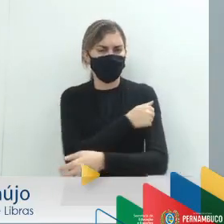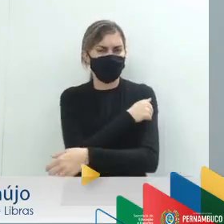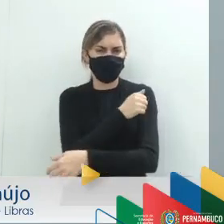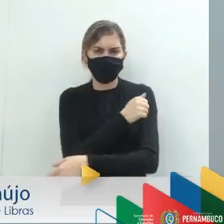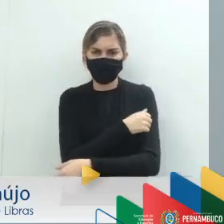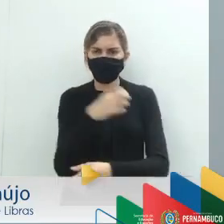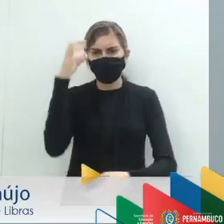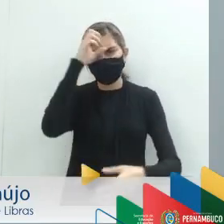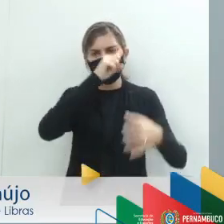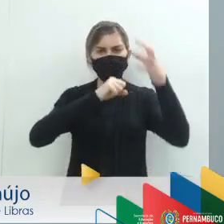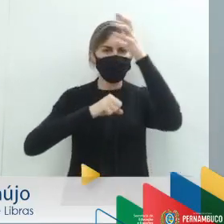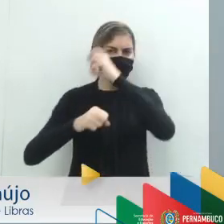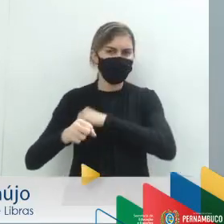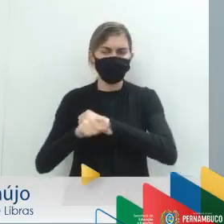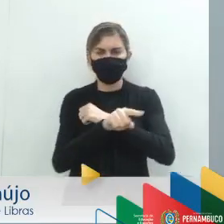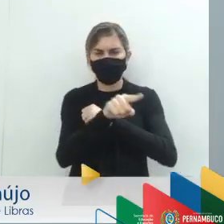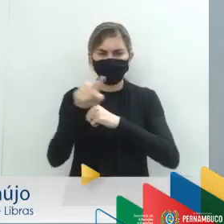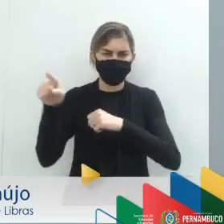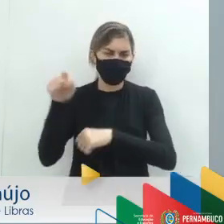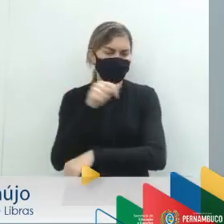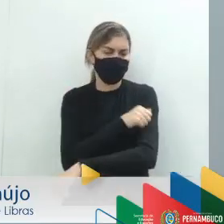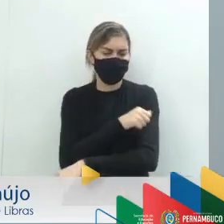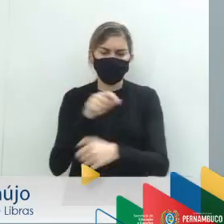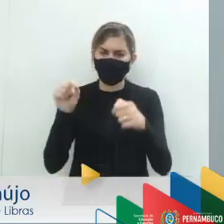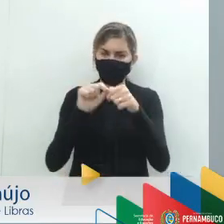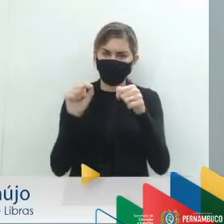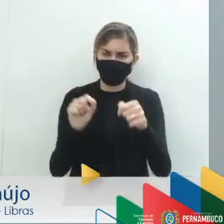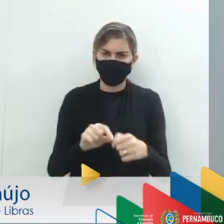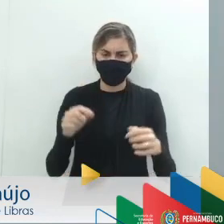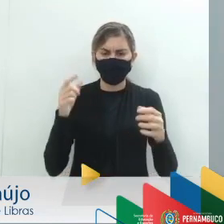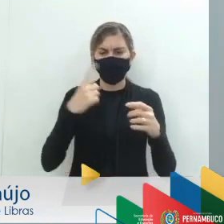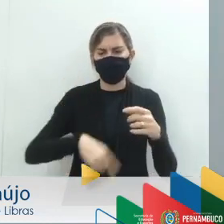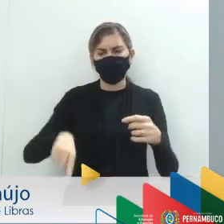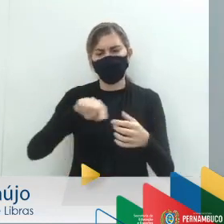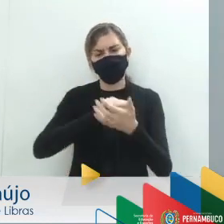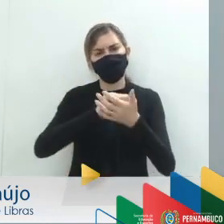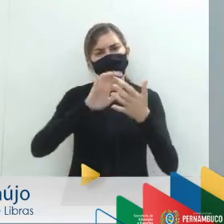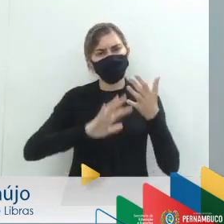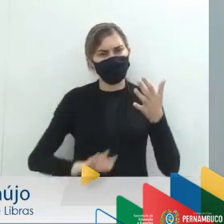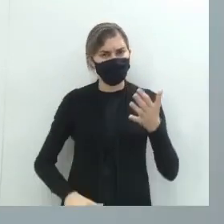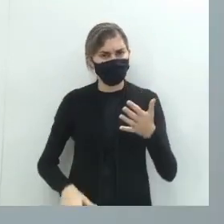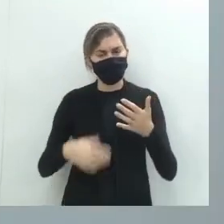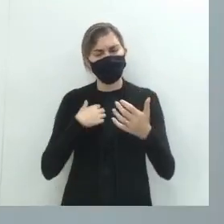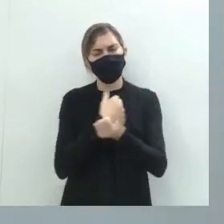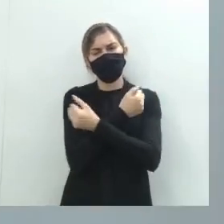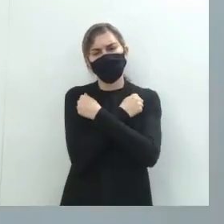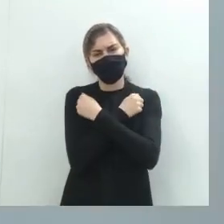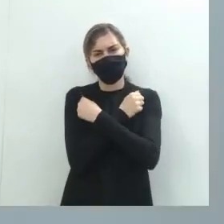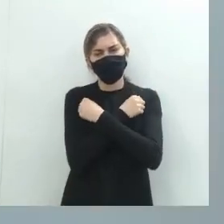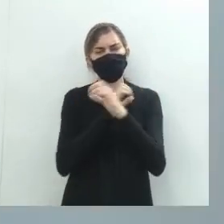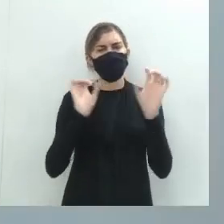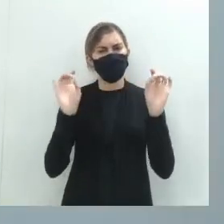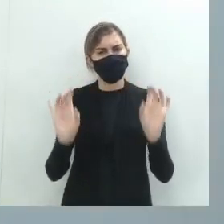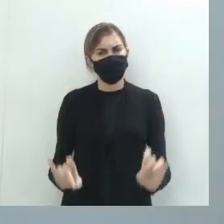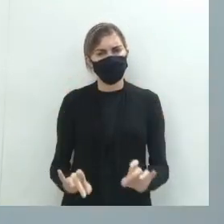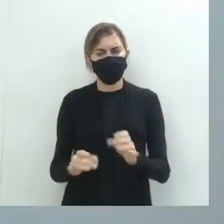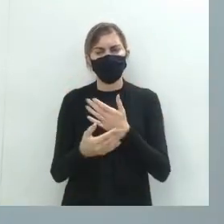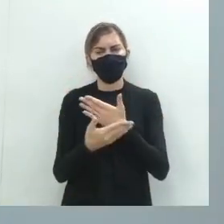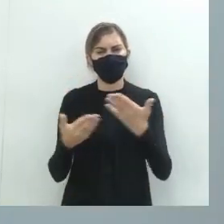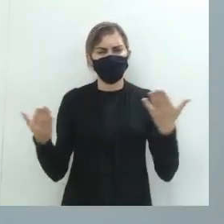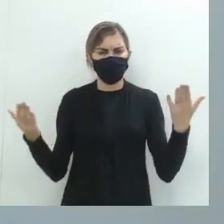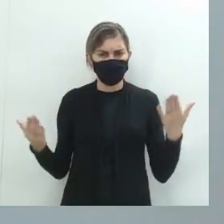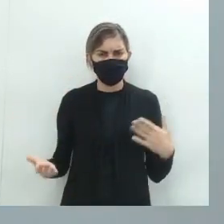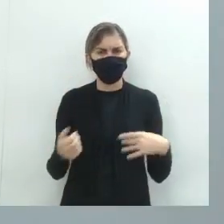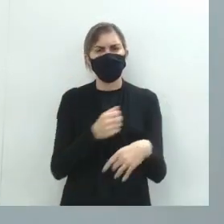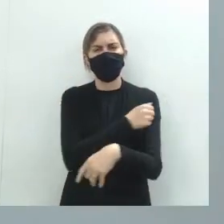aluno, aprender, para você, aluno, fazer as nossas atividades. Um abraço especial a todos